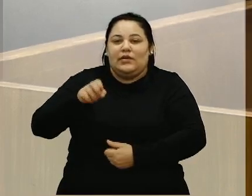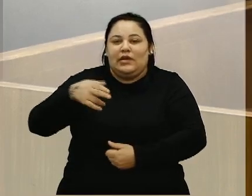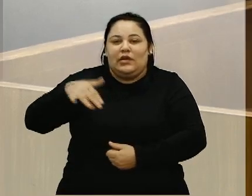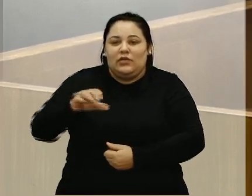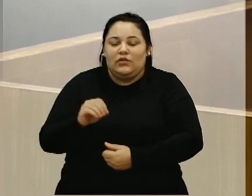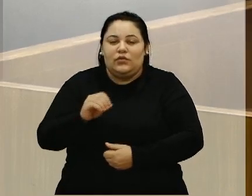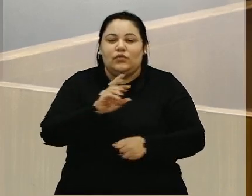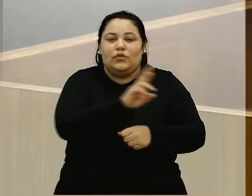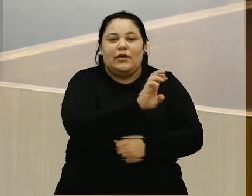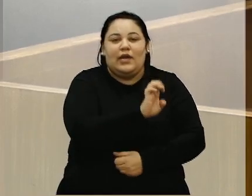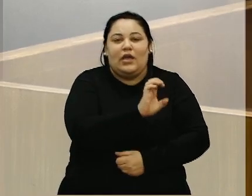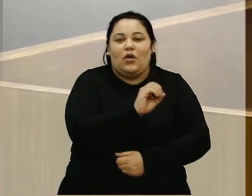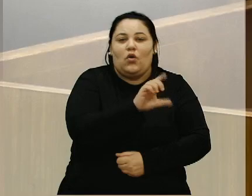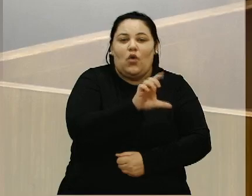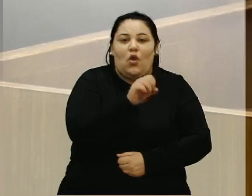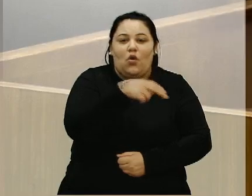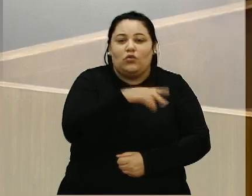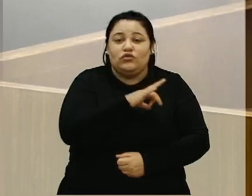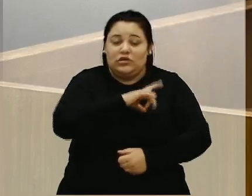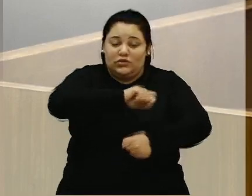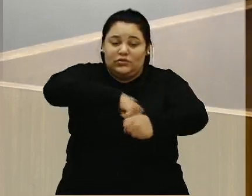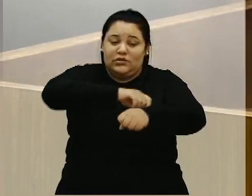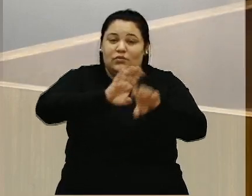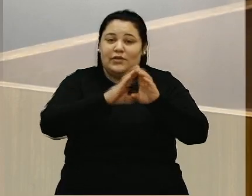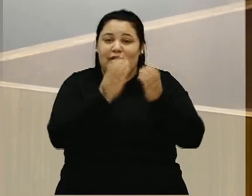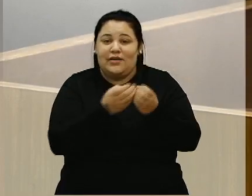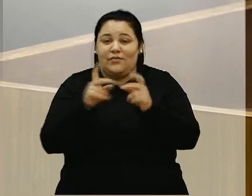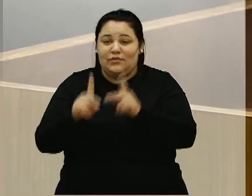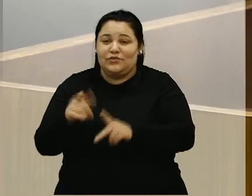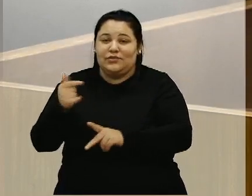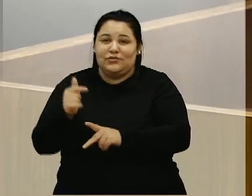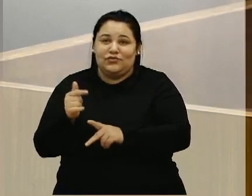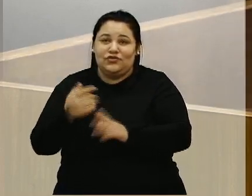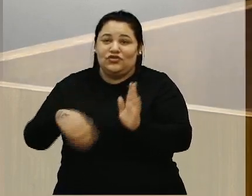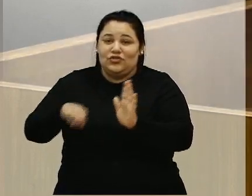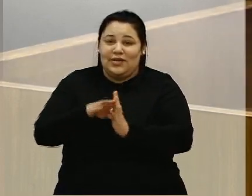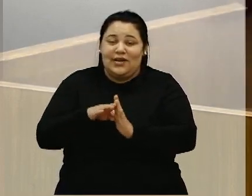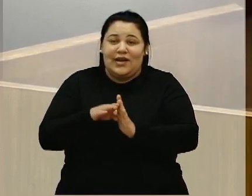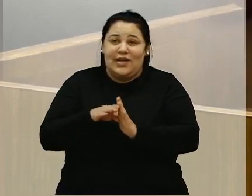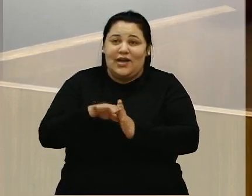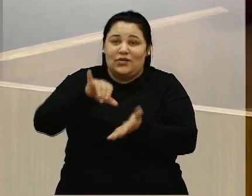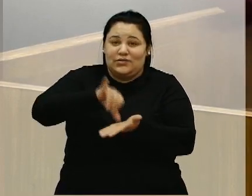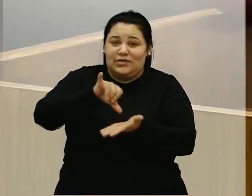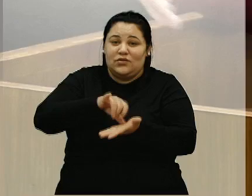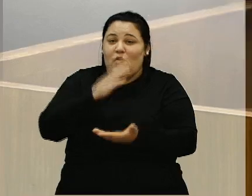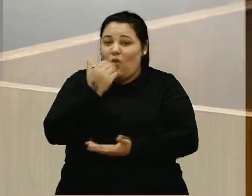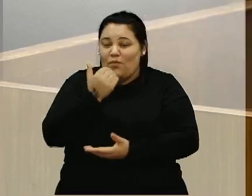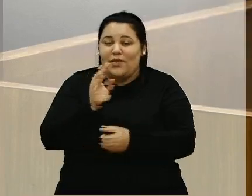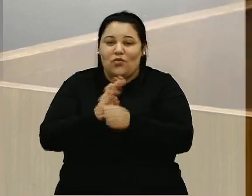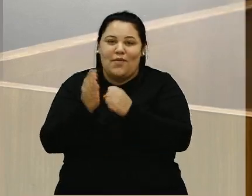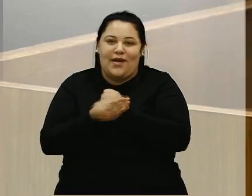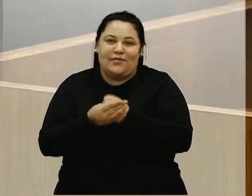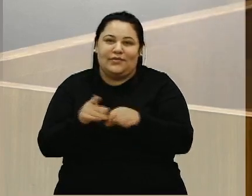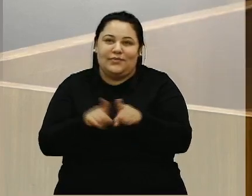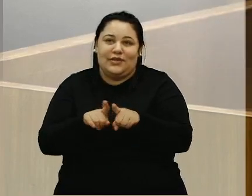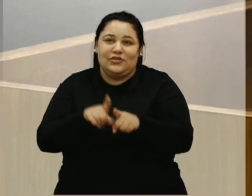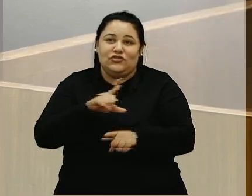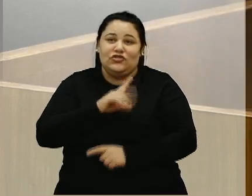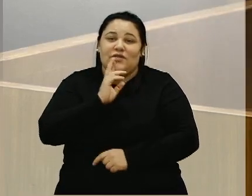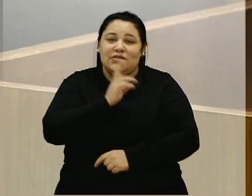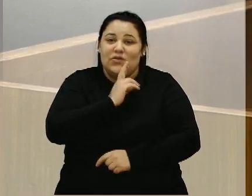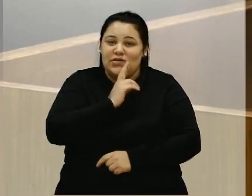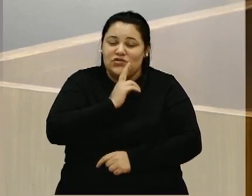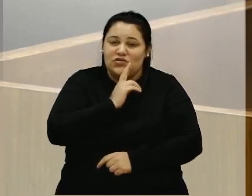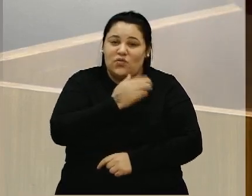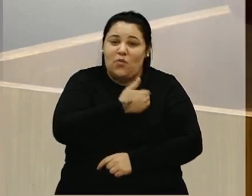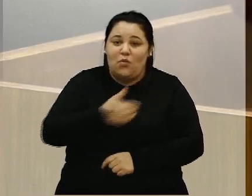no Reolon, tinha as cozinhas comunitárias, aquelas pessoas que não tinham condições de vir para o centro, elas se alimentavam nos bairros. E tinha o restaurante, aquele popular,